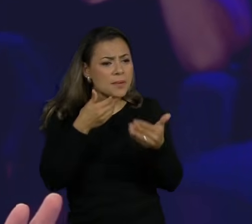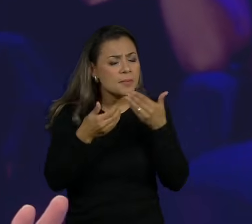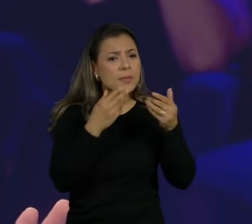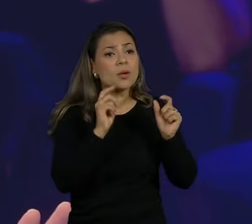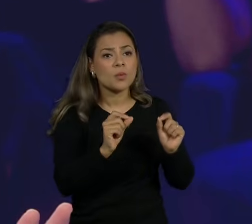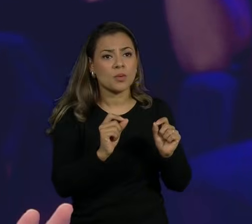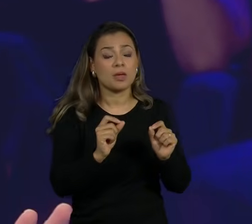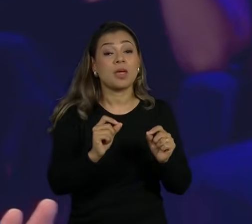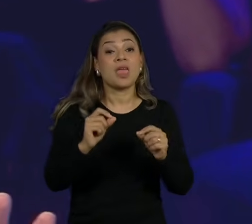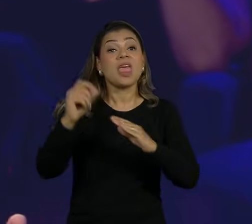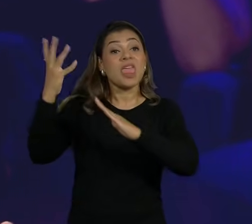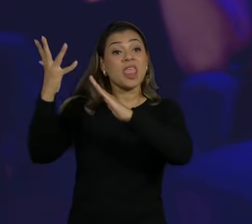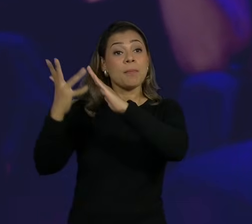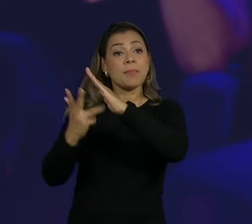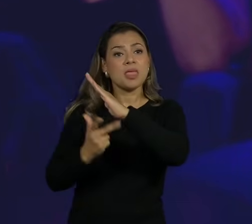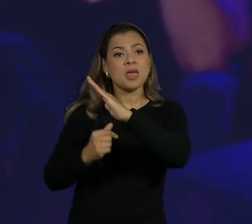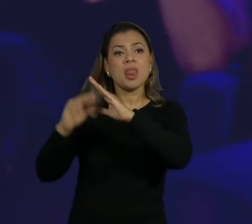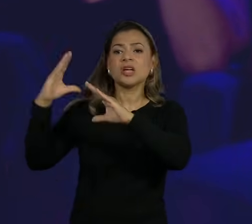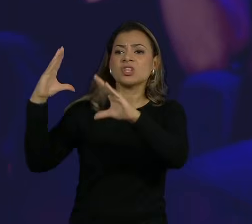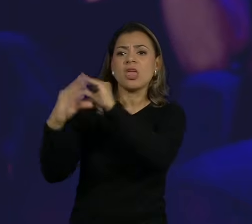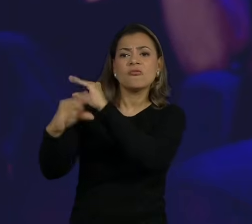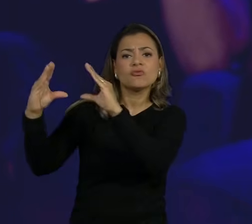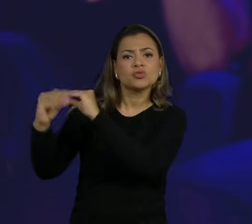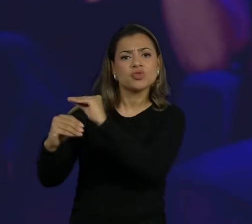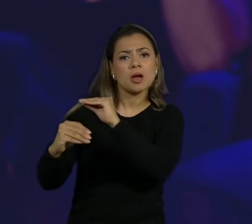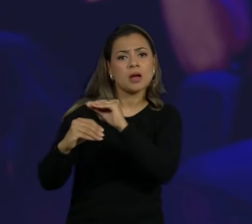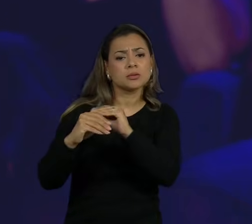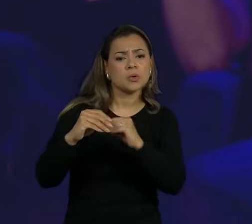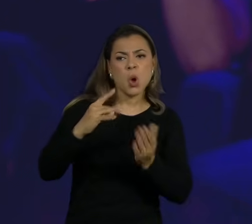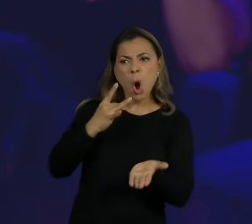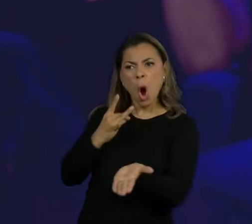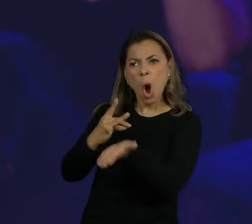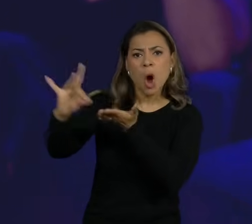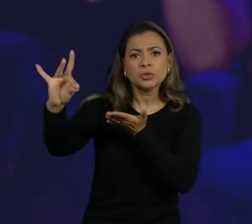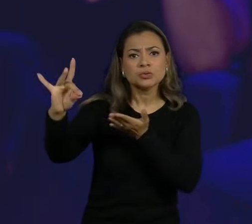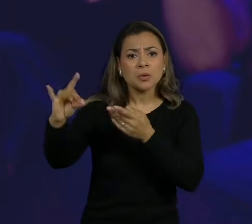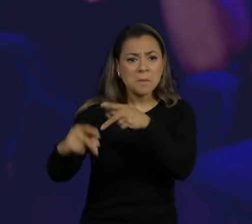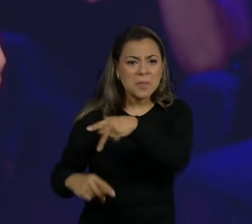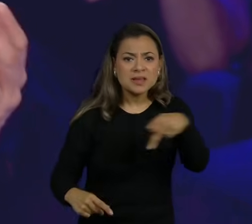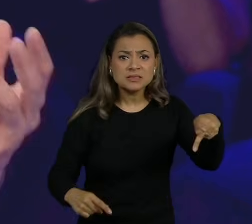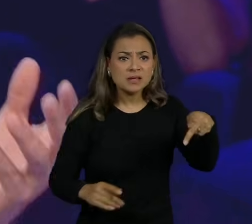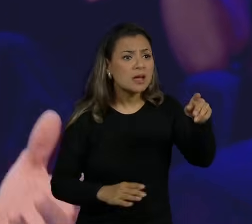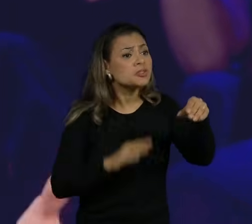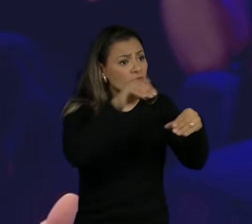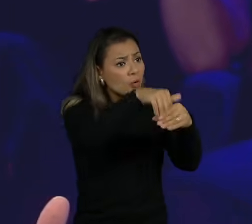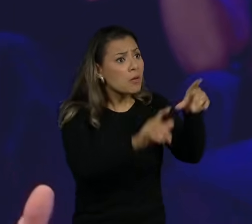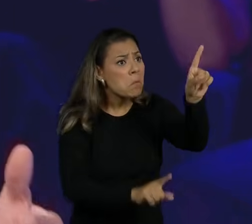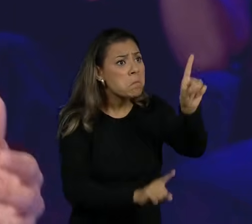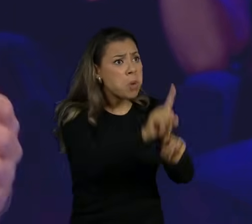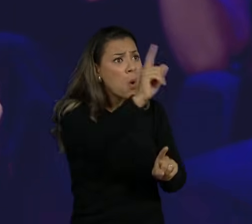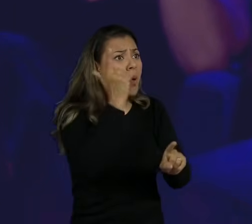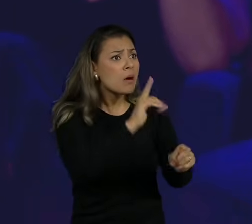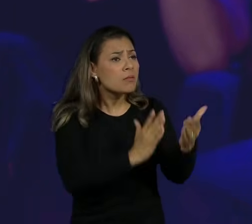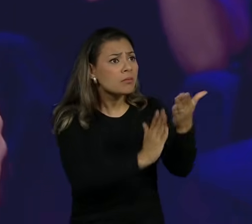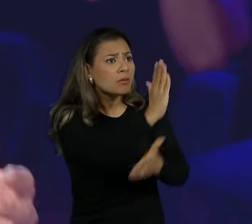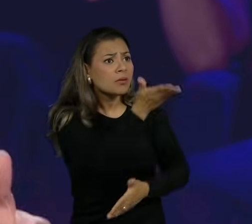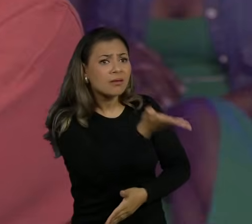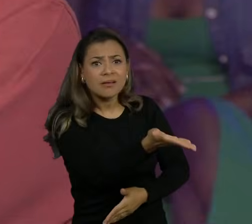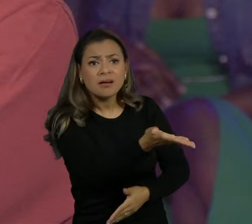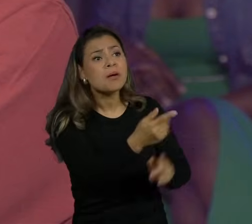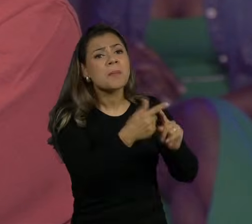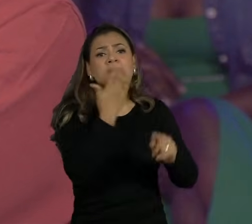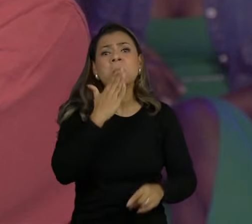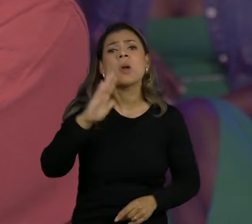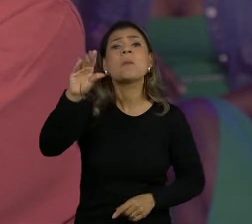aos imigrantes, ódio aos refugiados, presidentes sendo eleitos prometendo a construção de